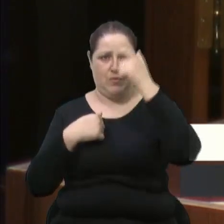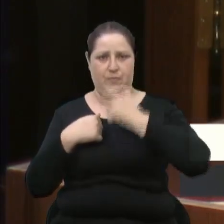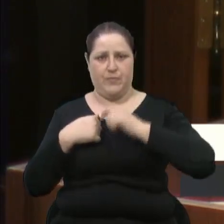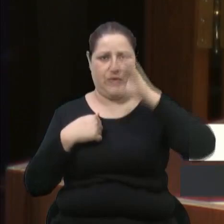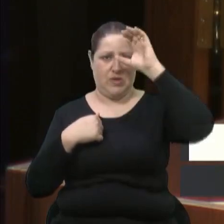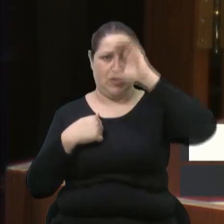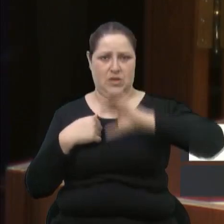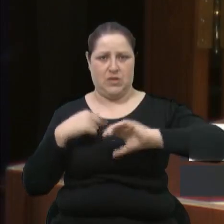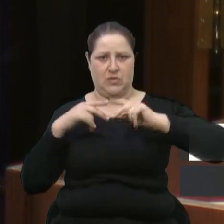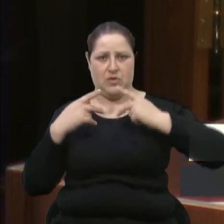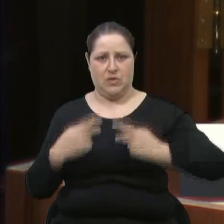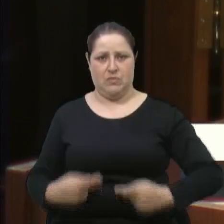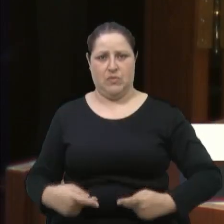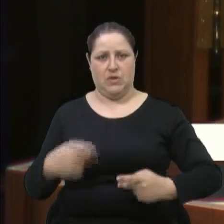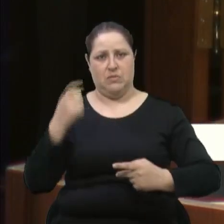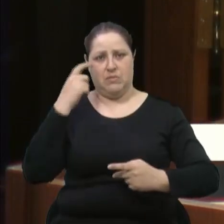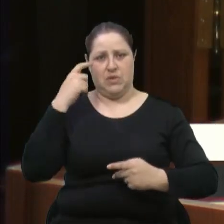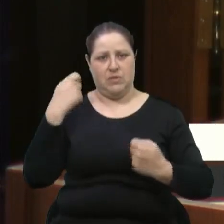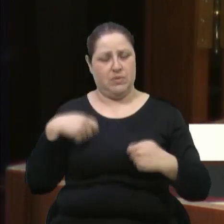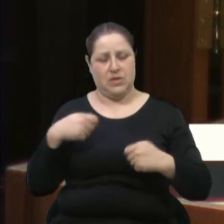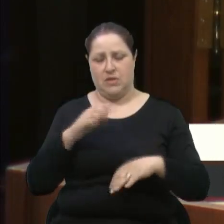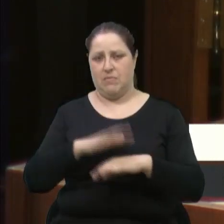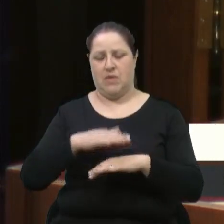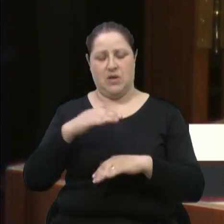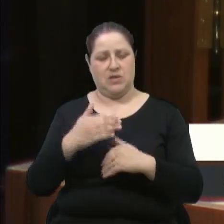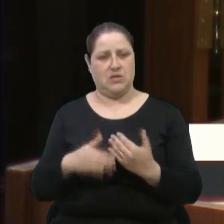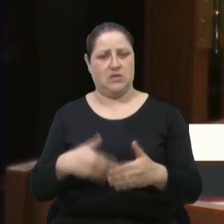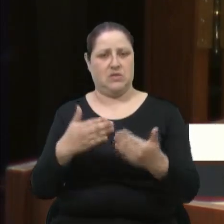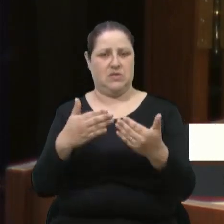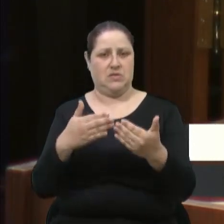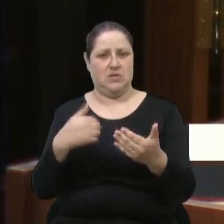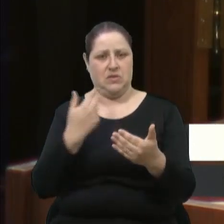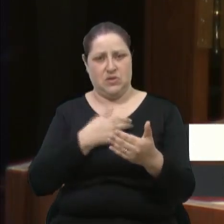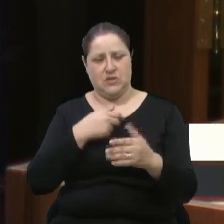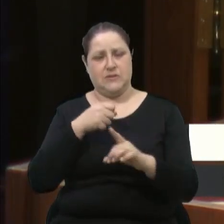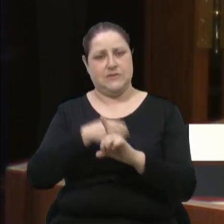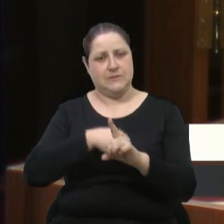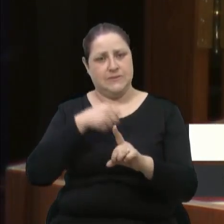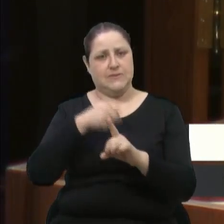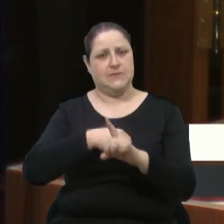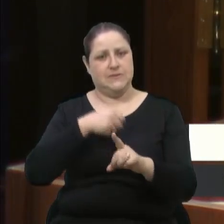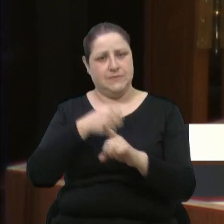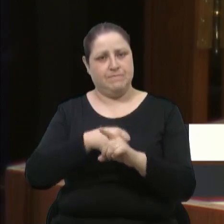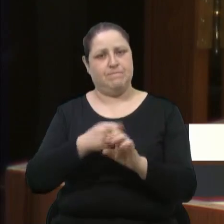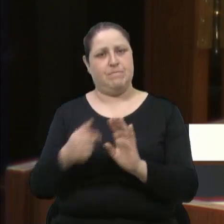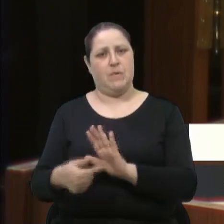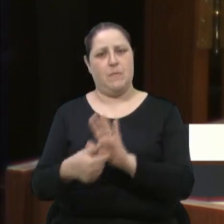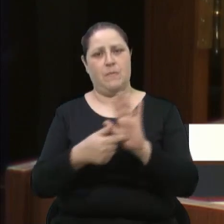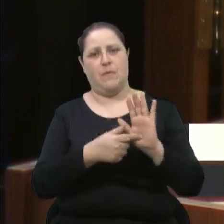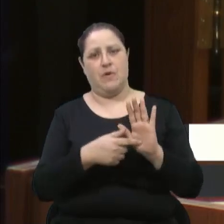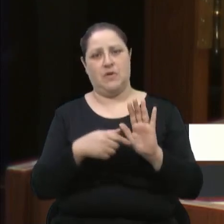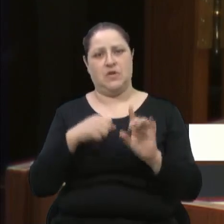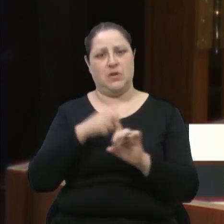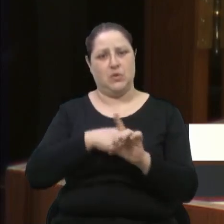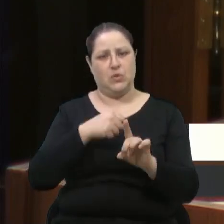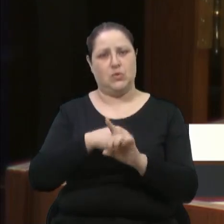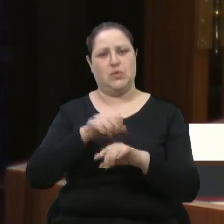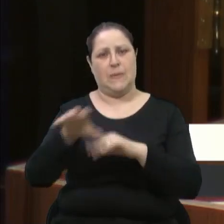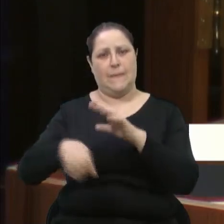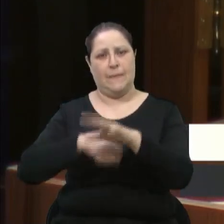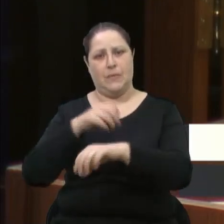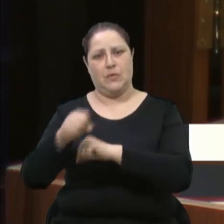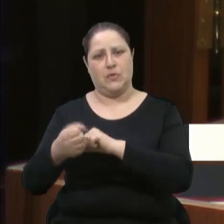pensar que nós sempre temos que dar um passo a mais, nos dedicarmos, apresentarmos a nossa luta, a nossa busca, a nossa